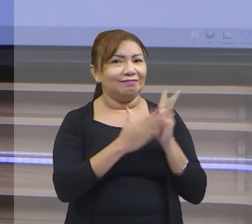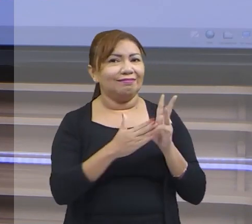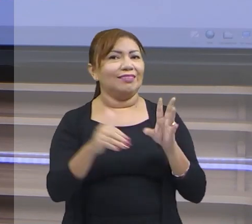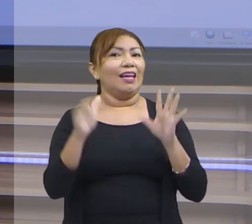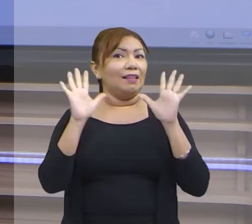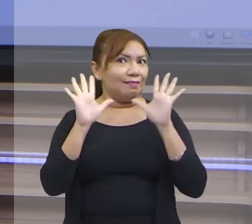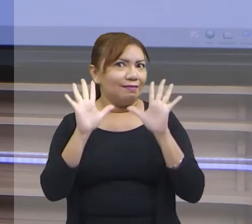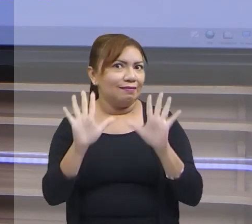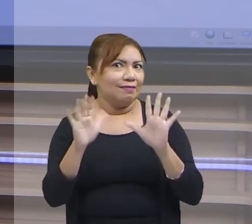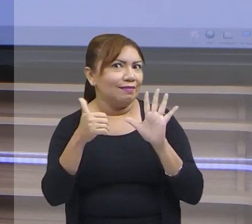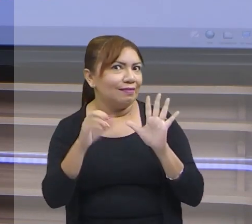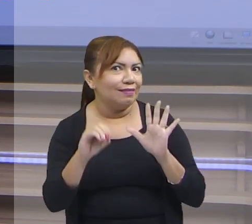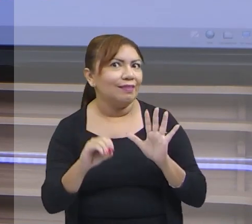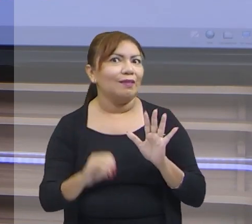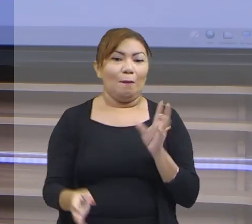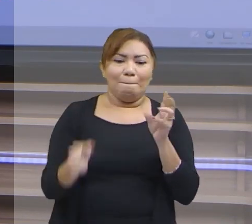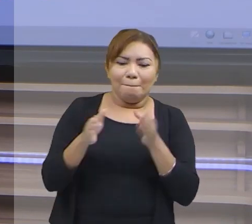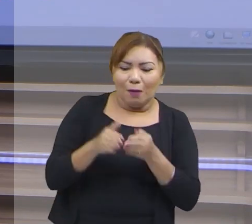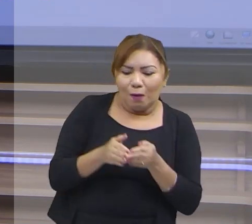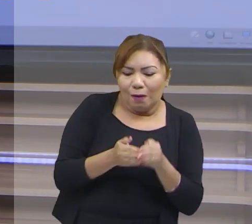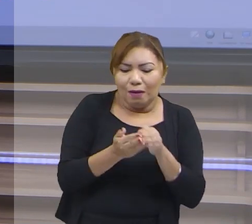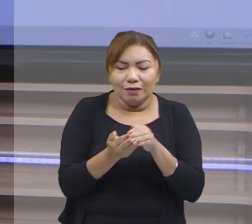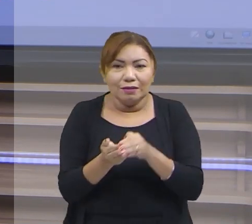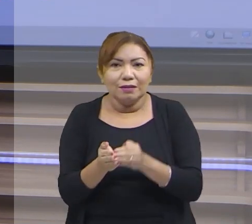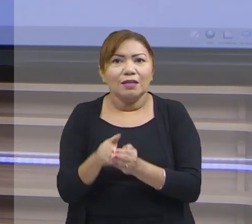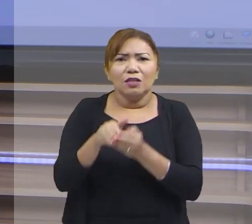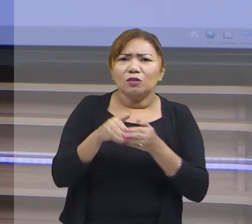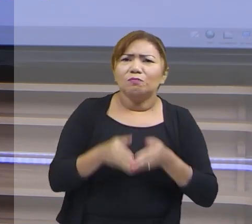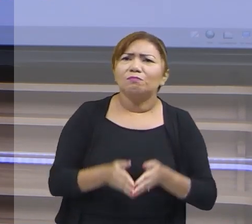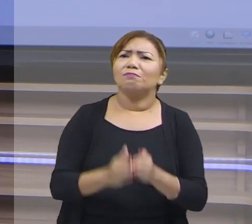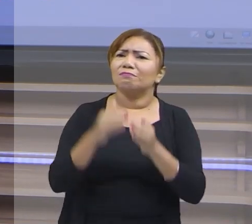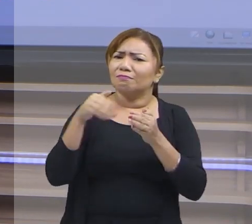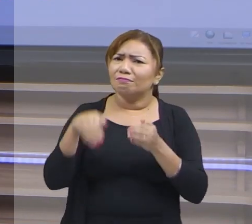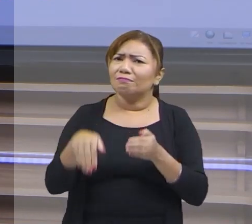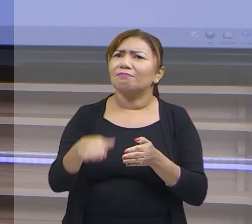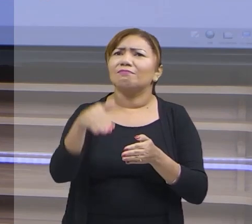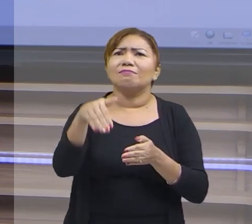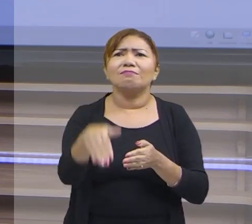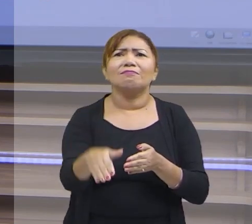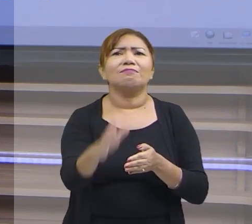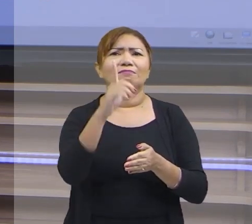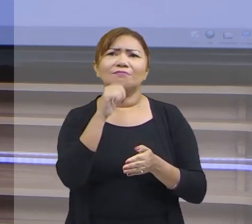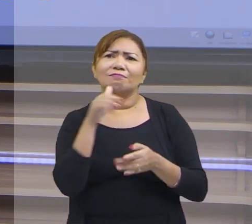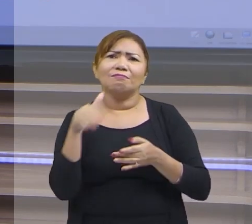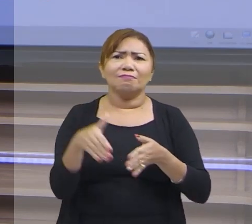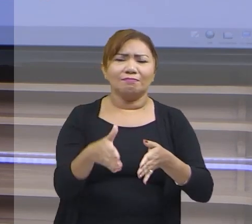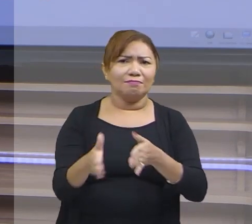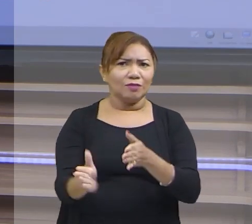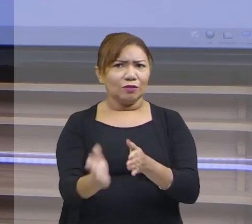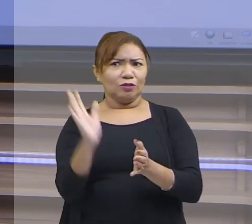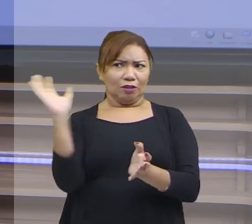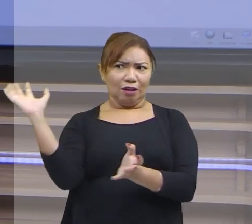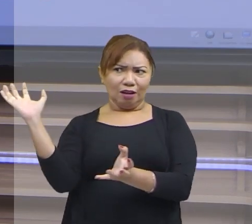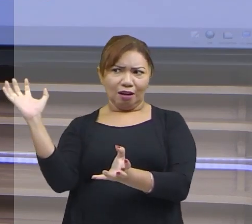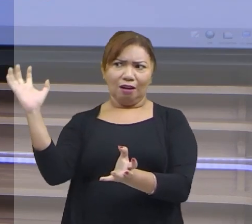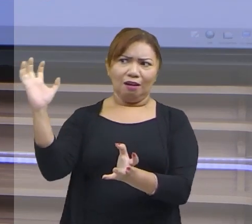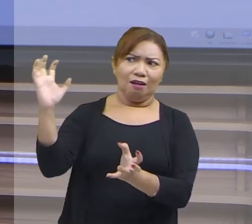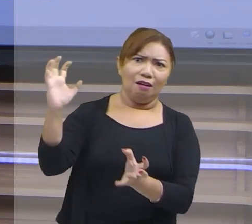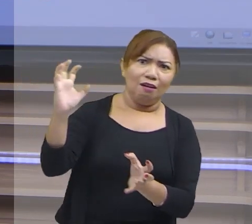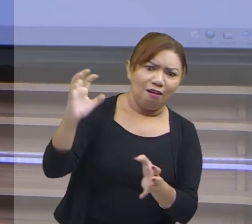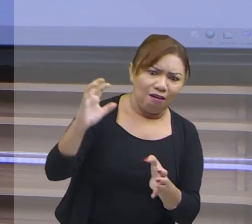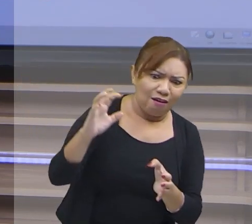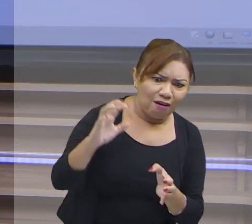7, 8, 9 índiozinhos, 10 no pequeno bote. E o navegando pelo rio abaixo, quando o jacaré